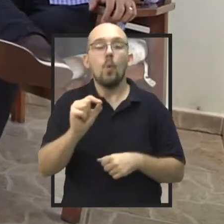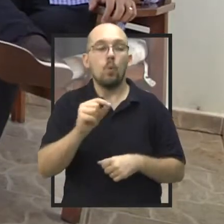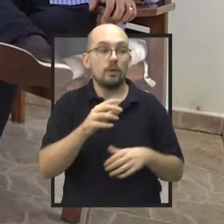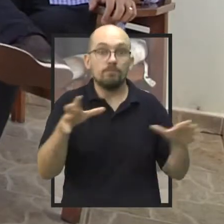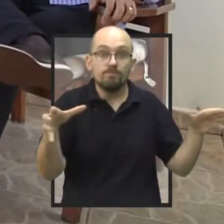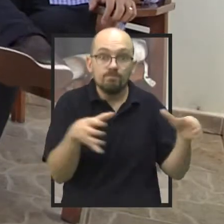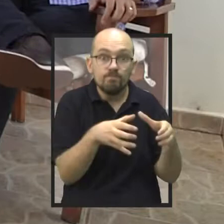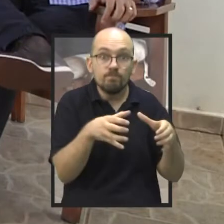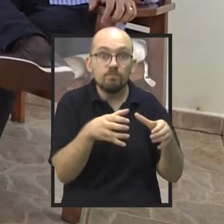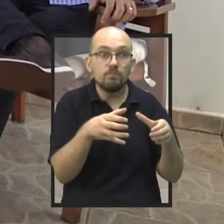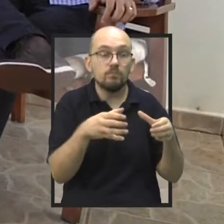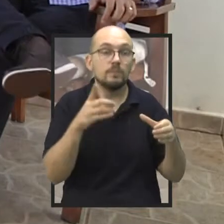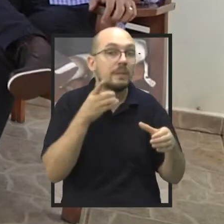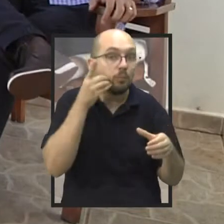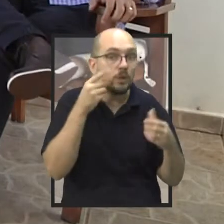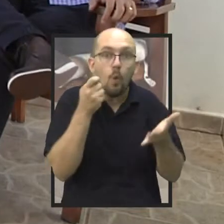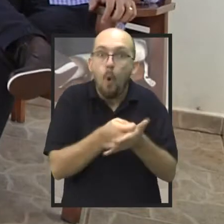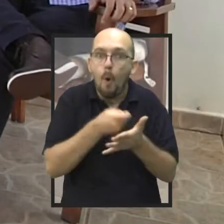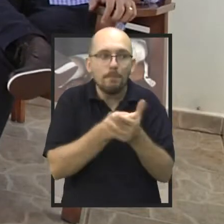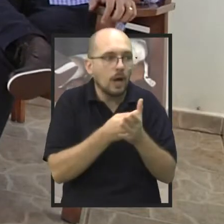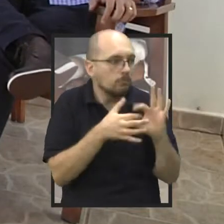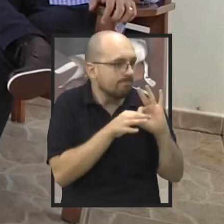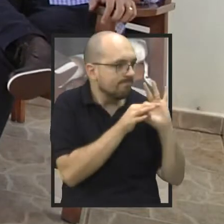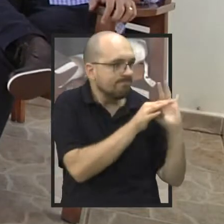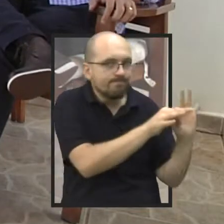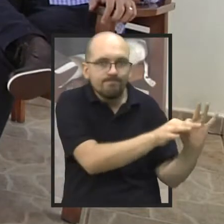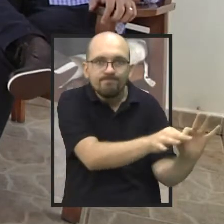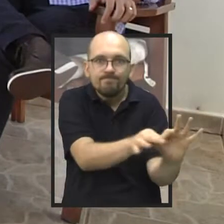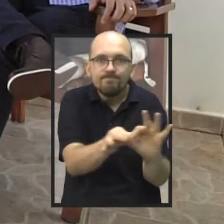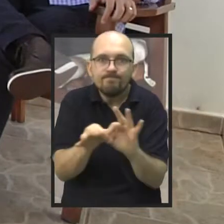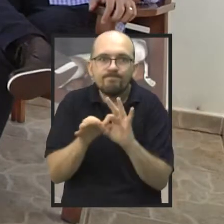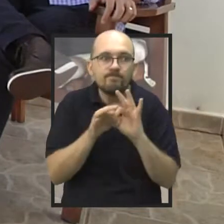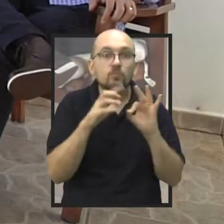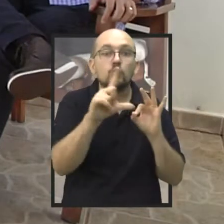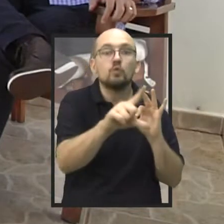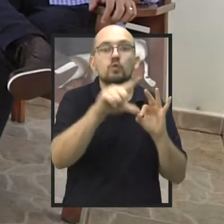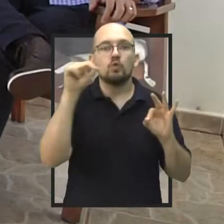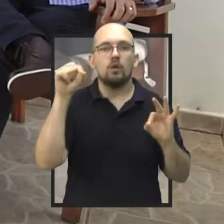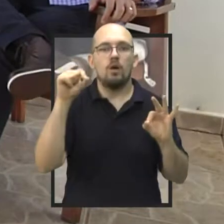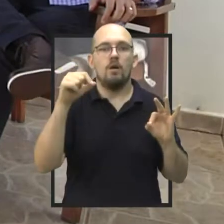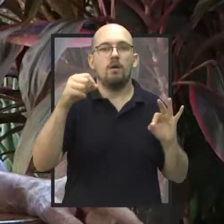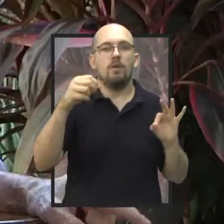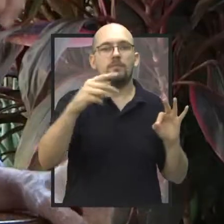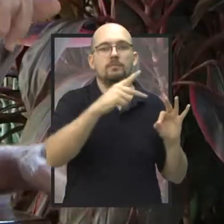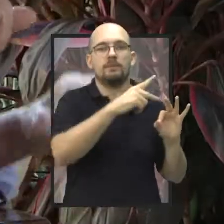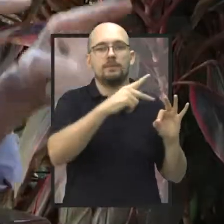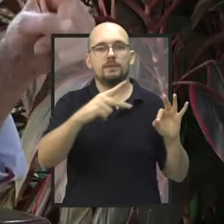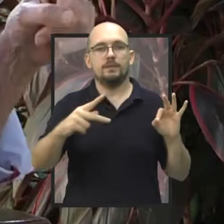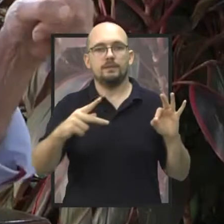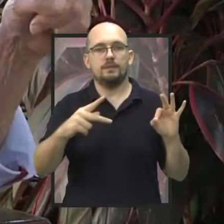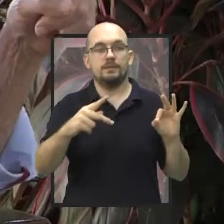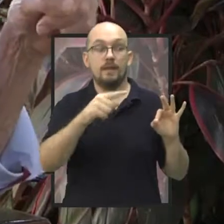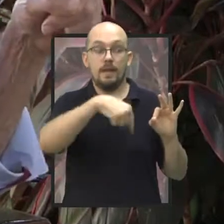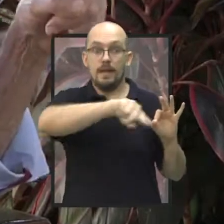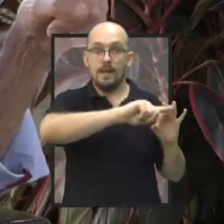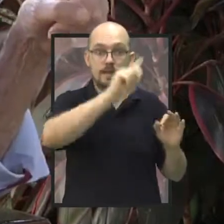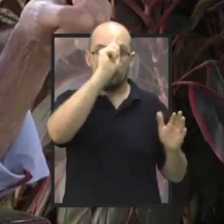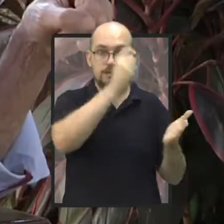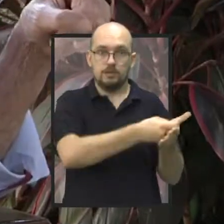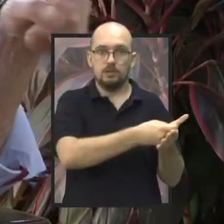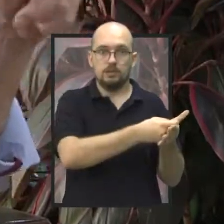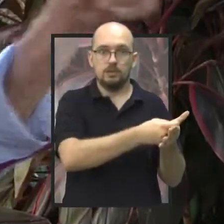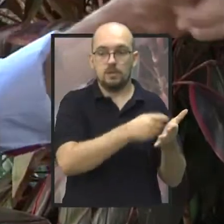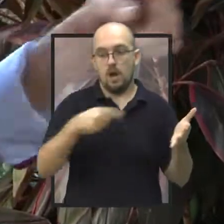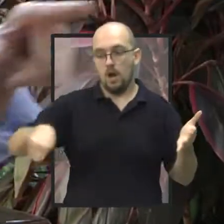a se unir para eleger por maioria o presidente. O presidente acaba com aquilo que você falou lá